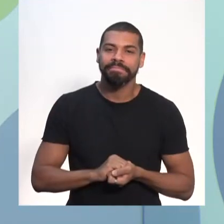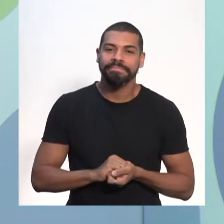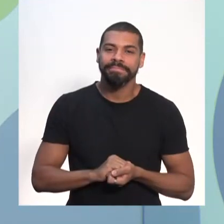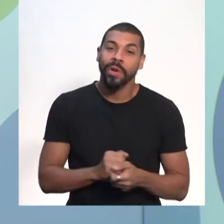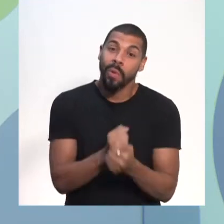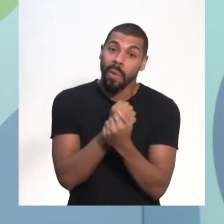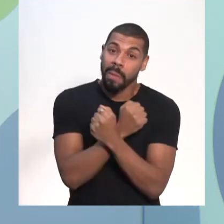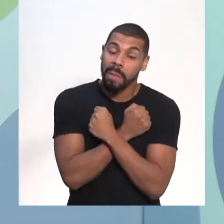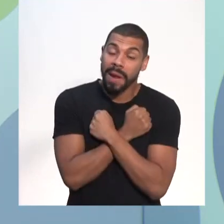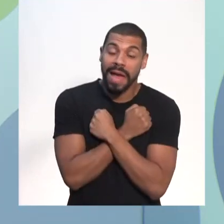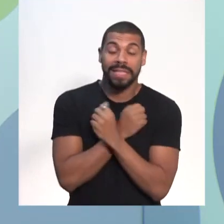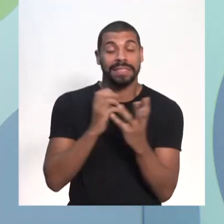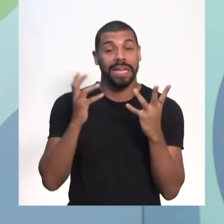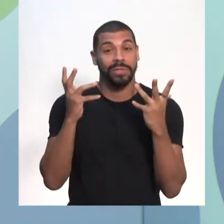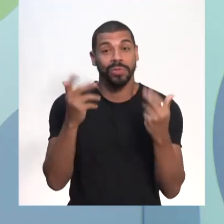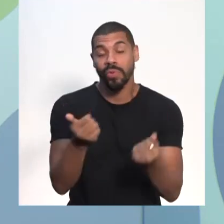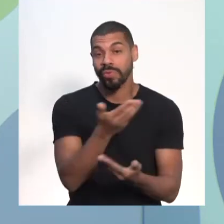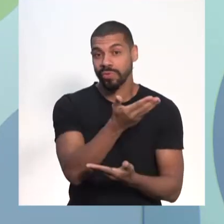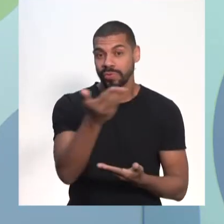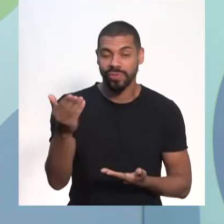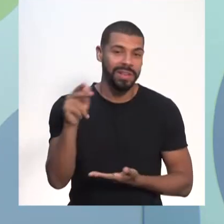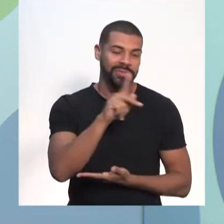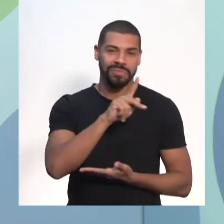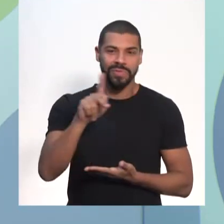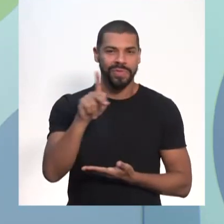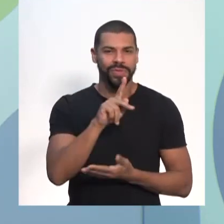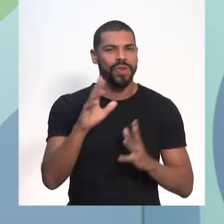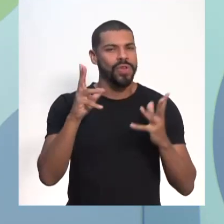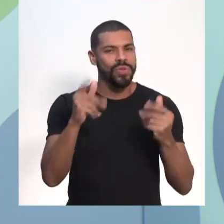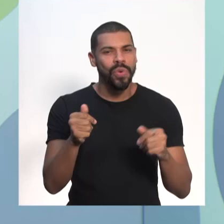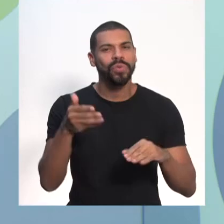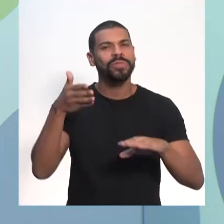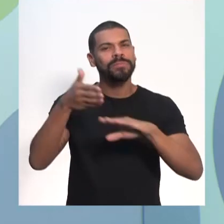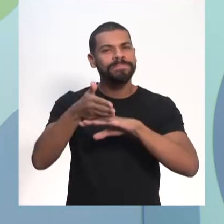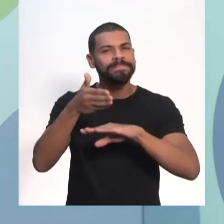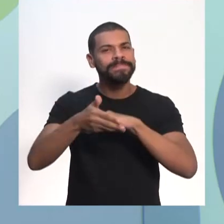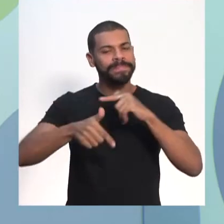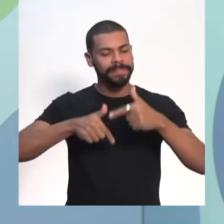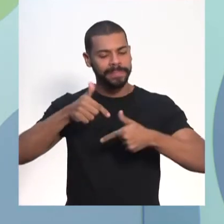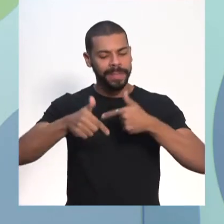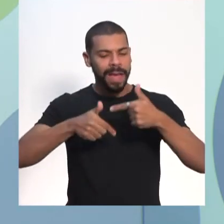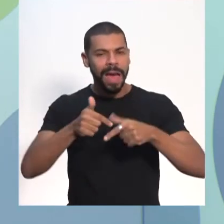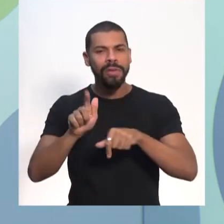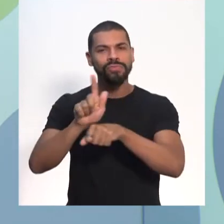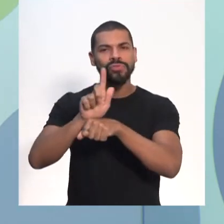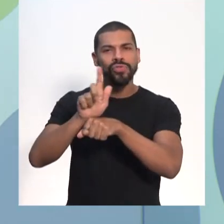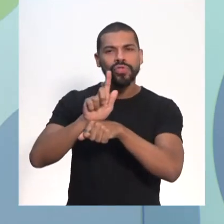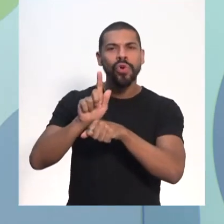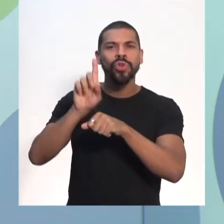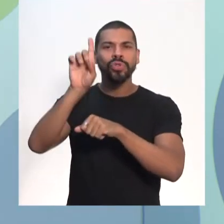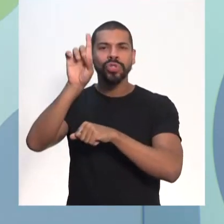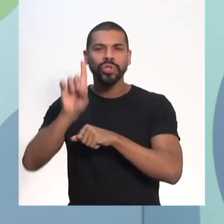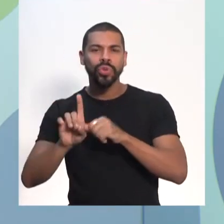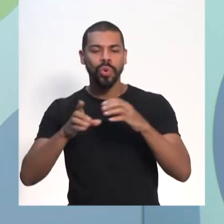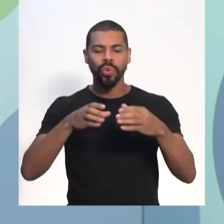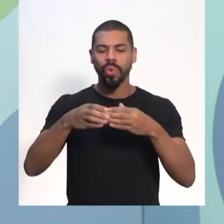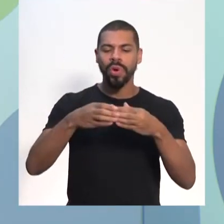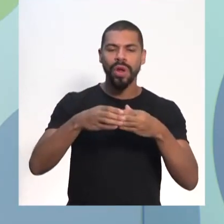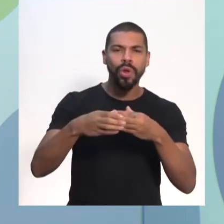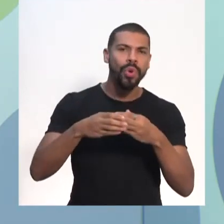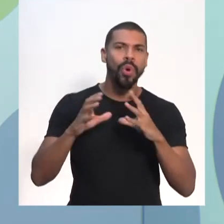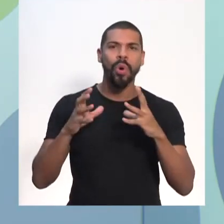um abraço a todos os professores, todas as pessoas envolvidas, né, as equipes gestoras, supervisores,